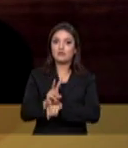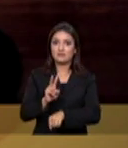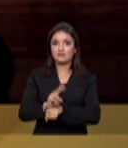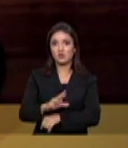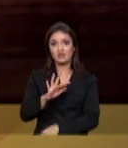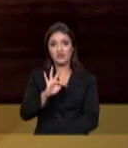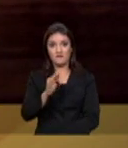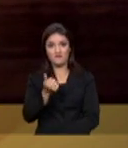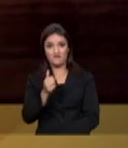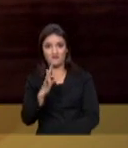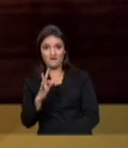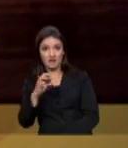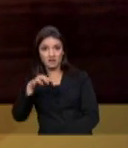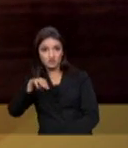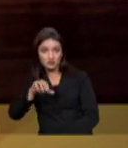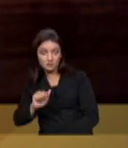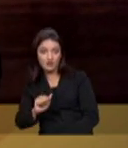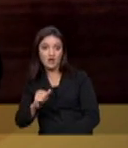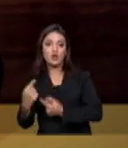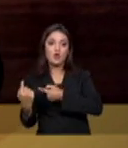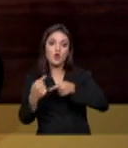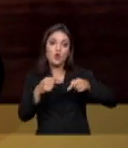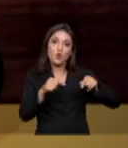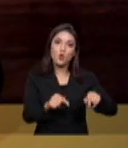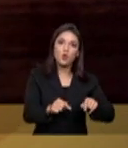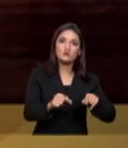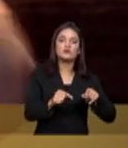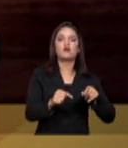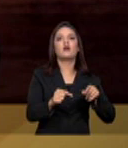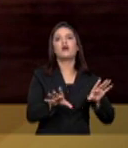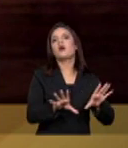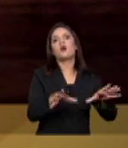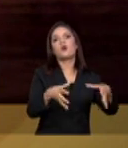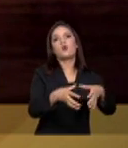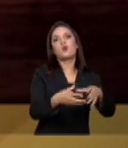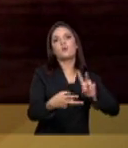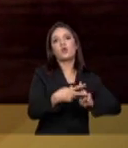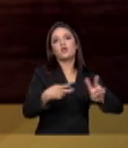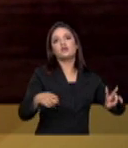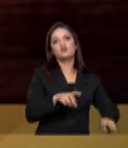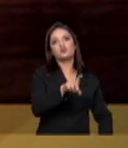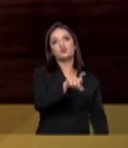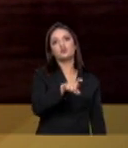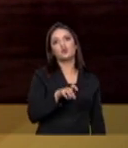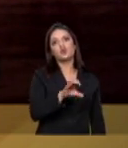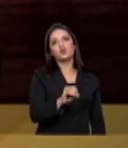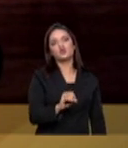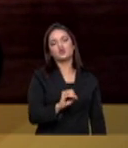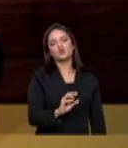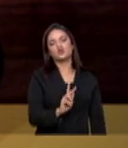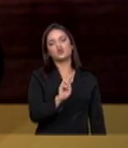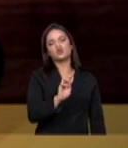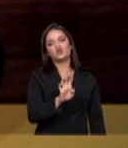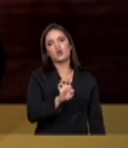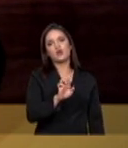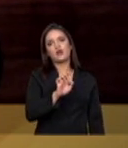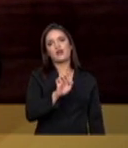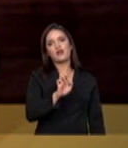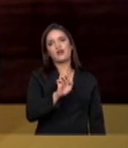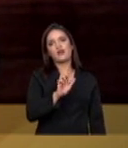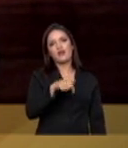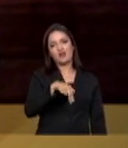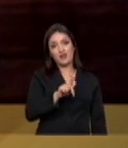Fátima contra a comunidade indígena xokleng o acórdão importân